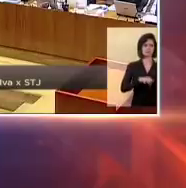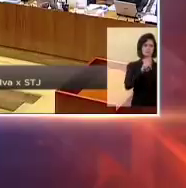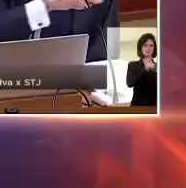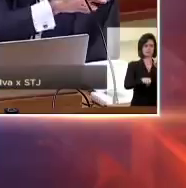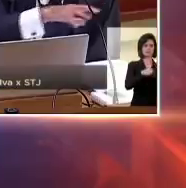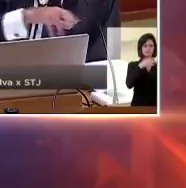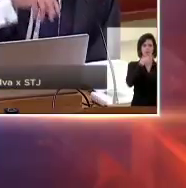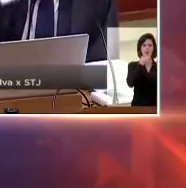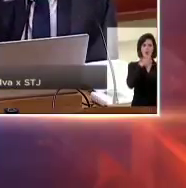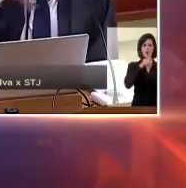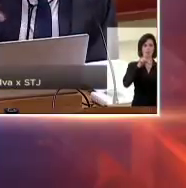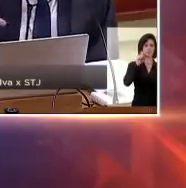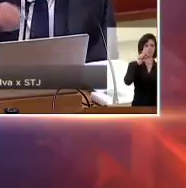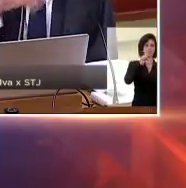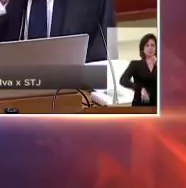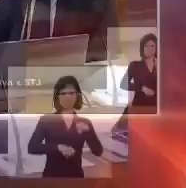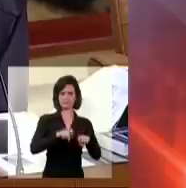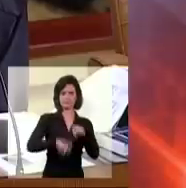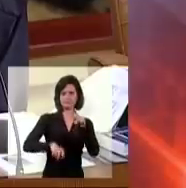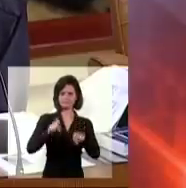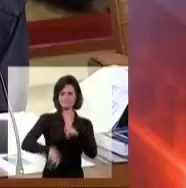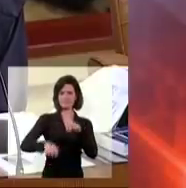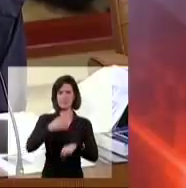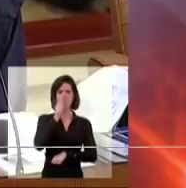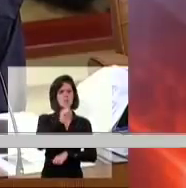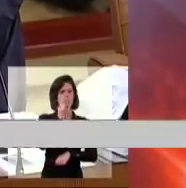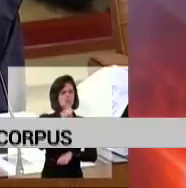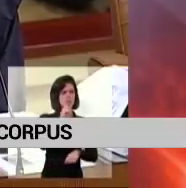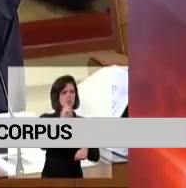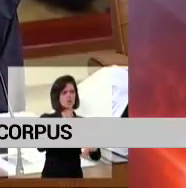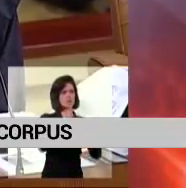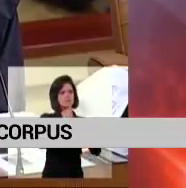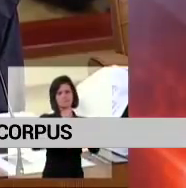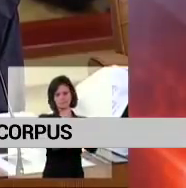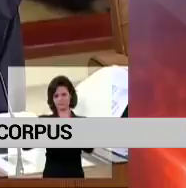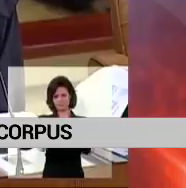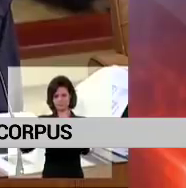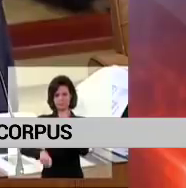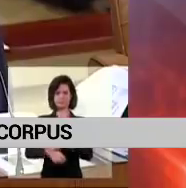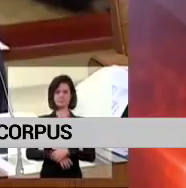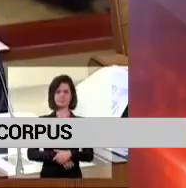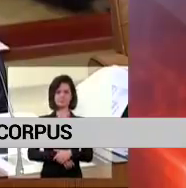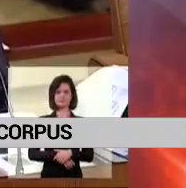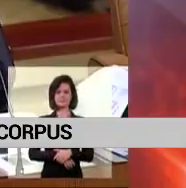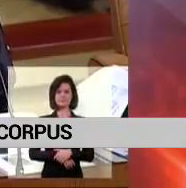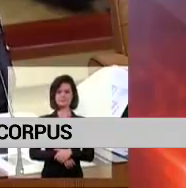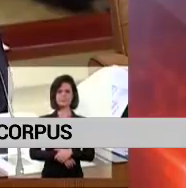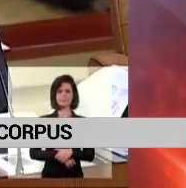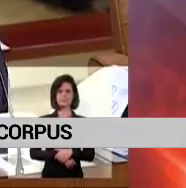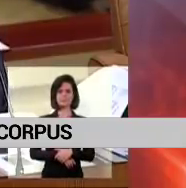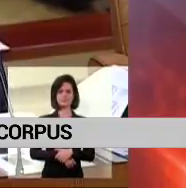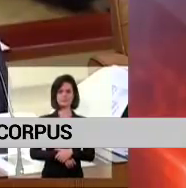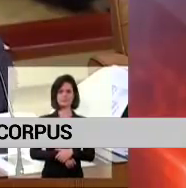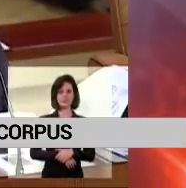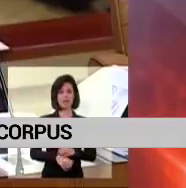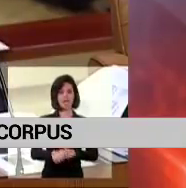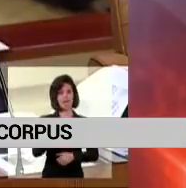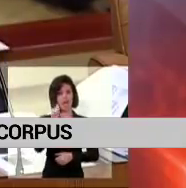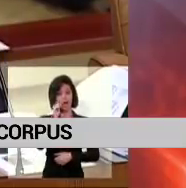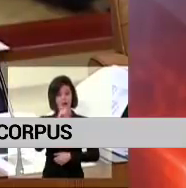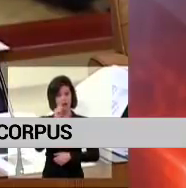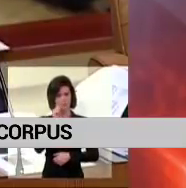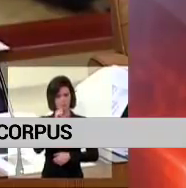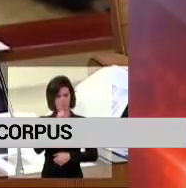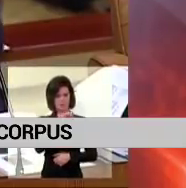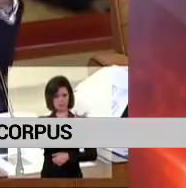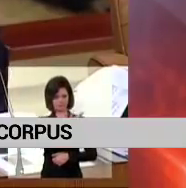com o comentário de Reinaldo Azevedo. Moças ali da localidade. E as mães dessas moças